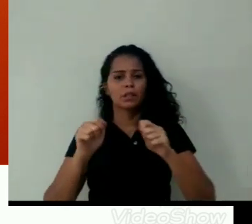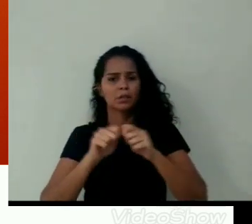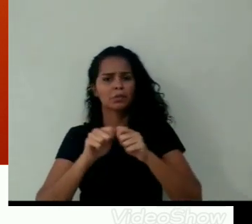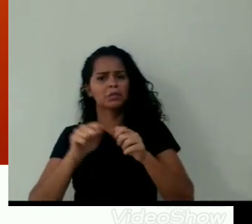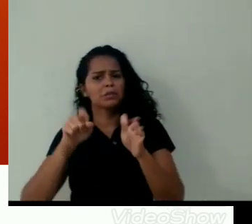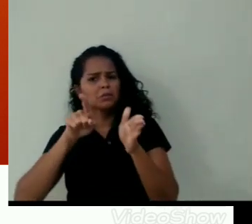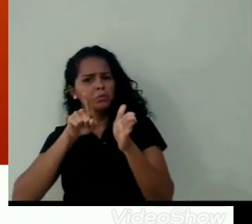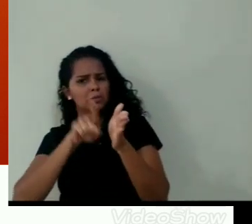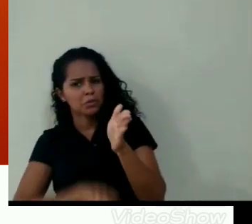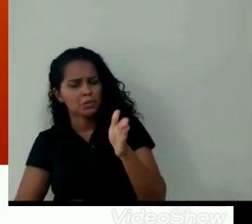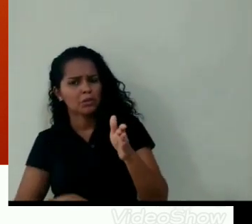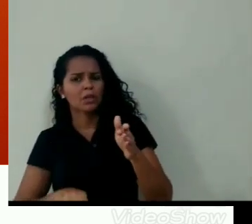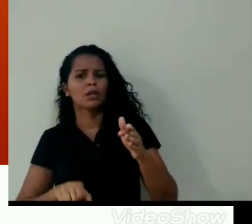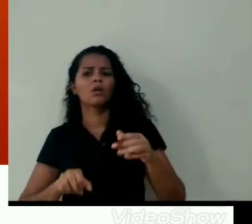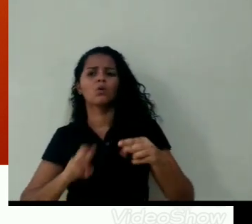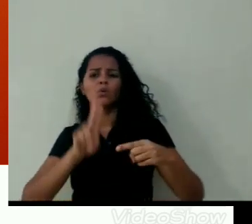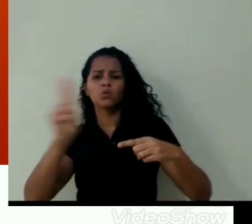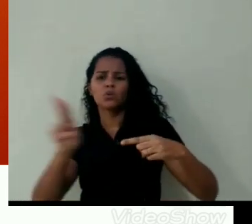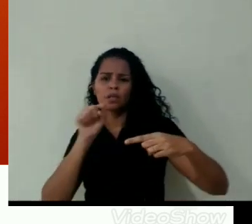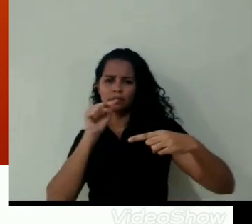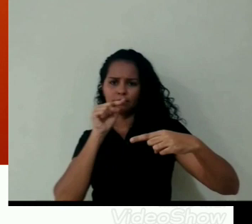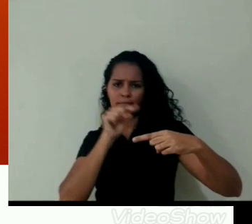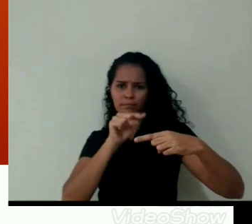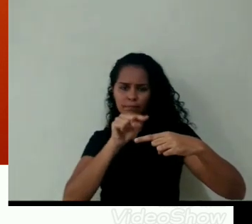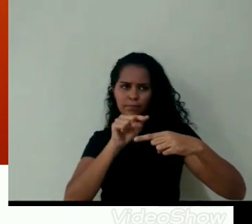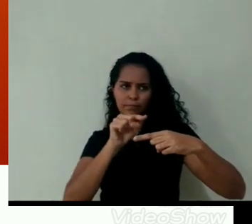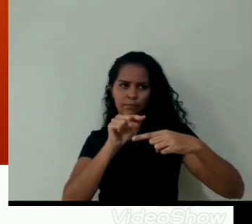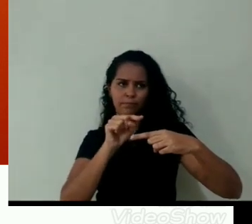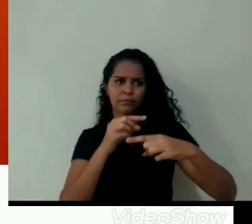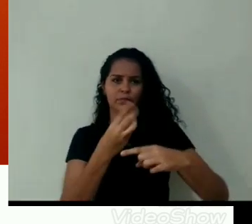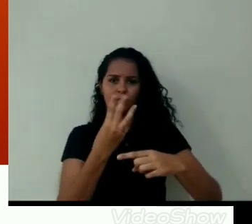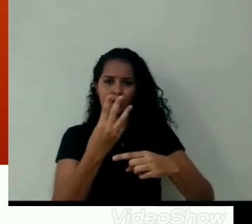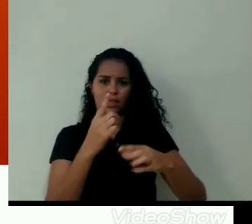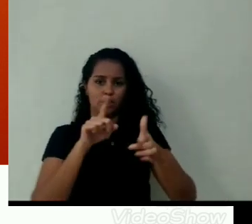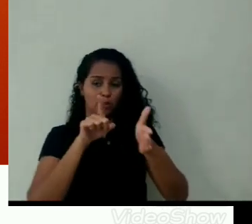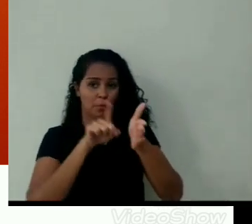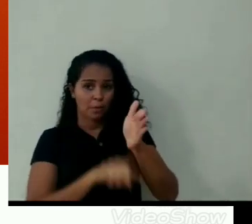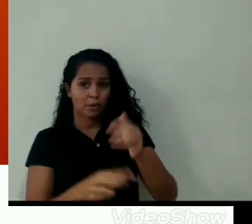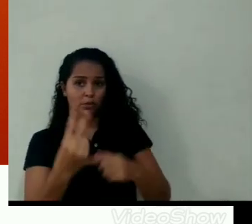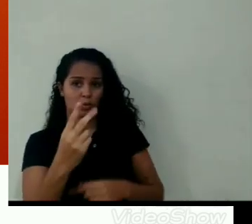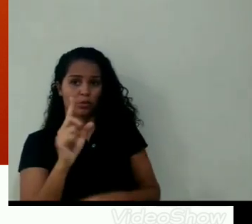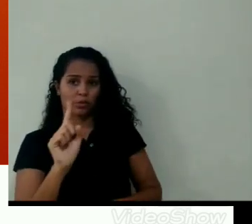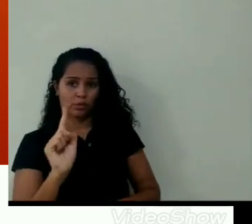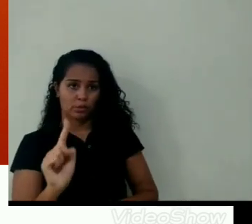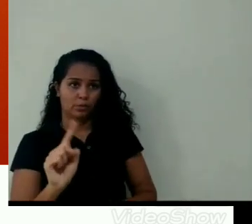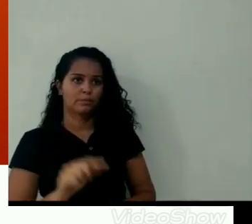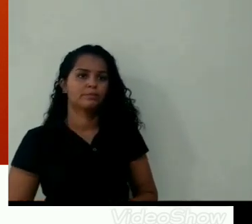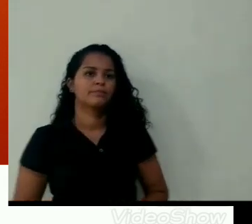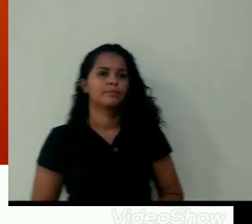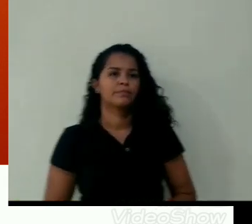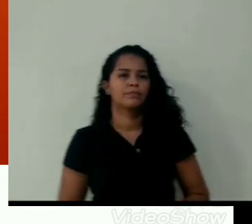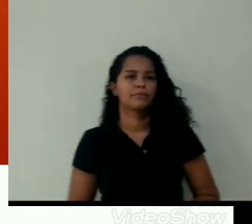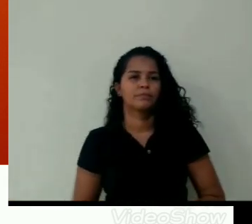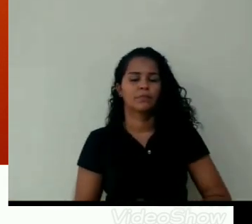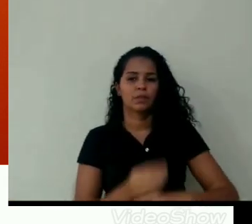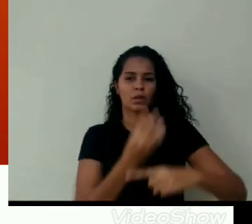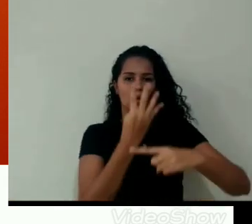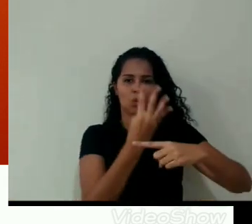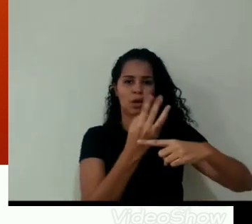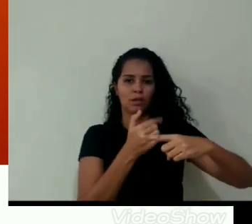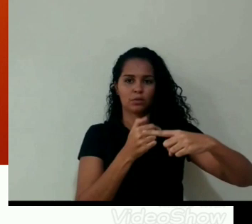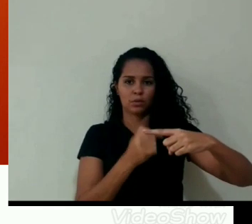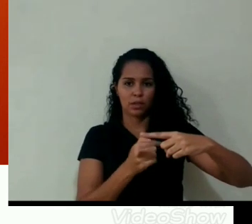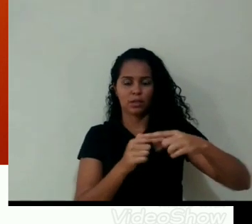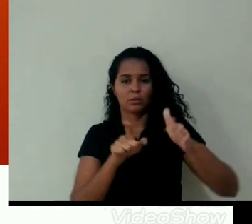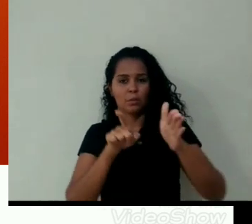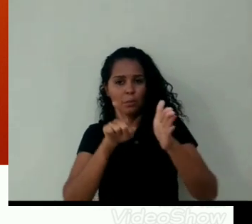4 sétimos menos 1 sétimo, de novo, é uma subtração de frações em que os denominadores são iguais. Então, basta fazer a